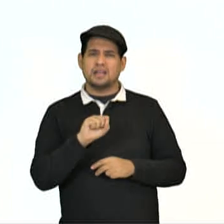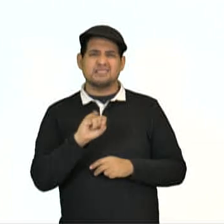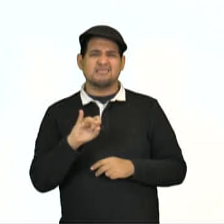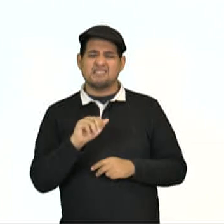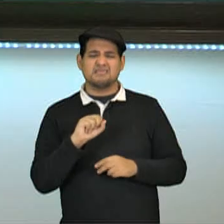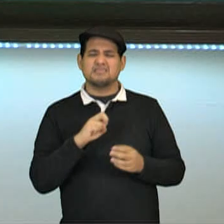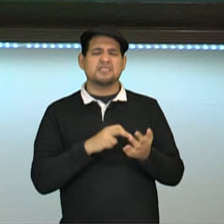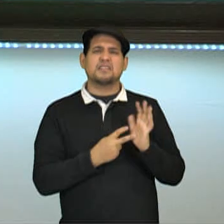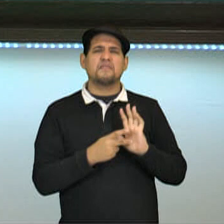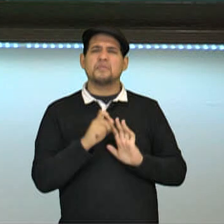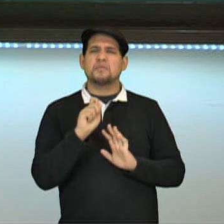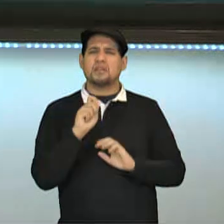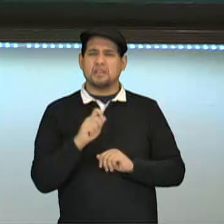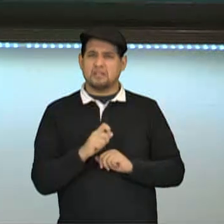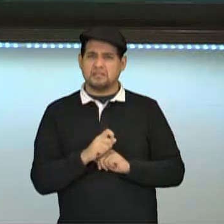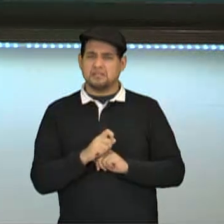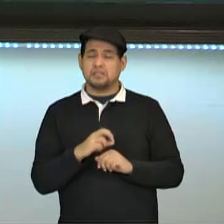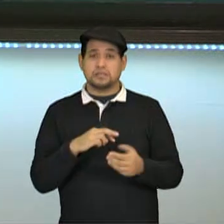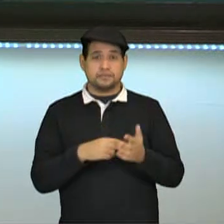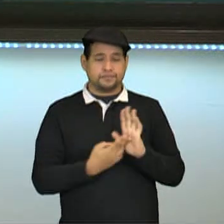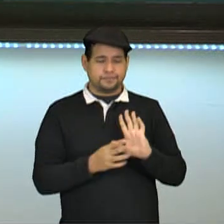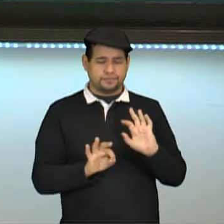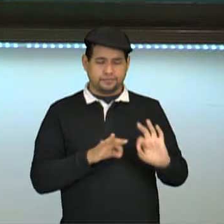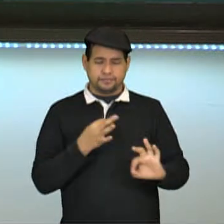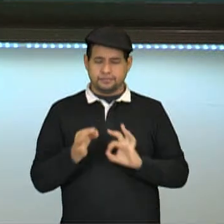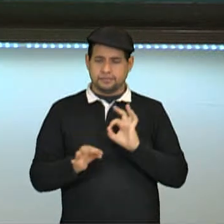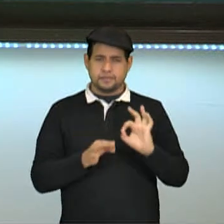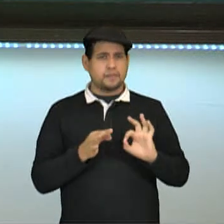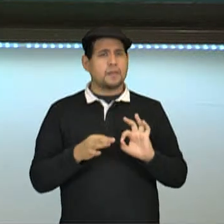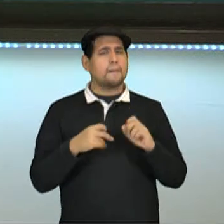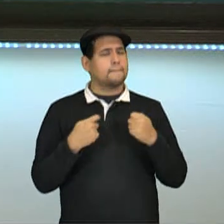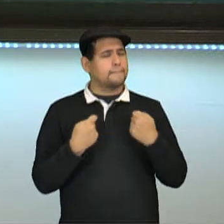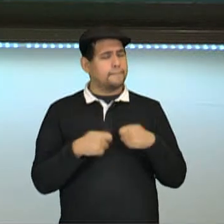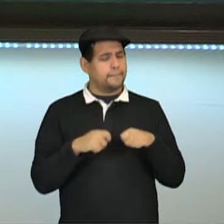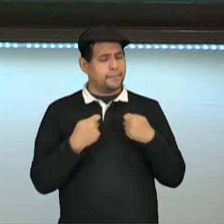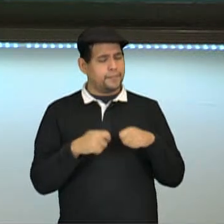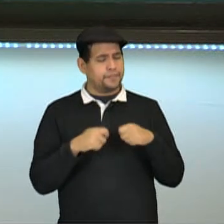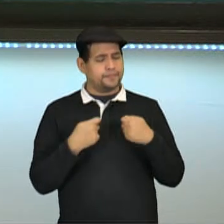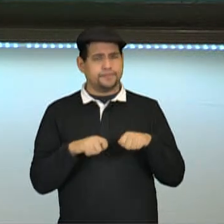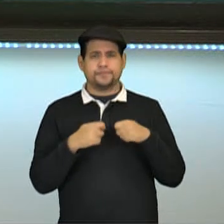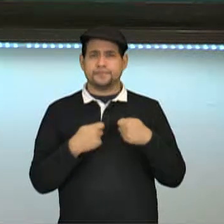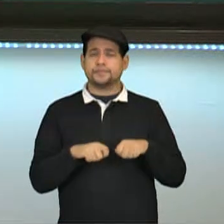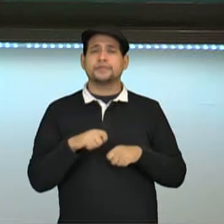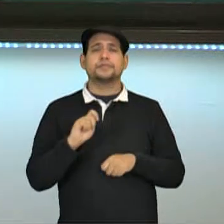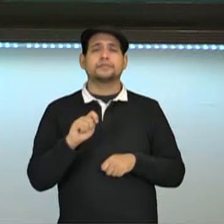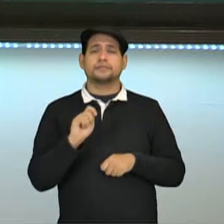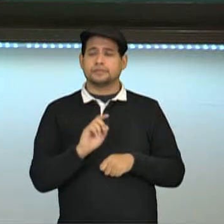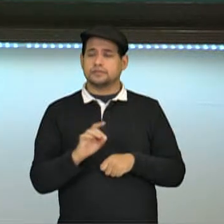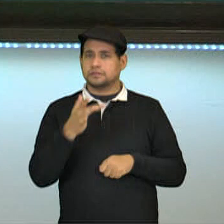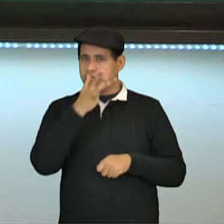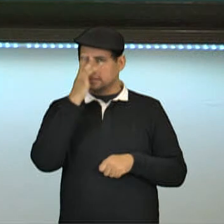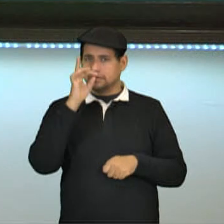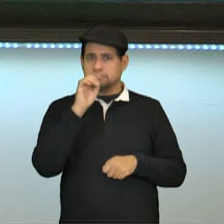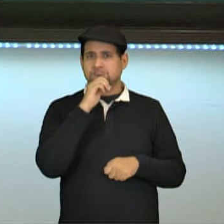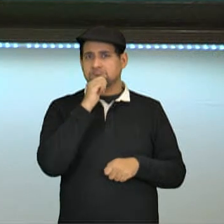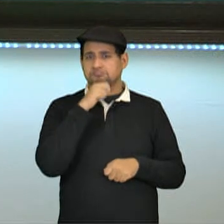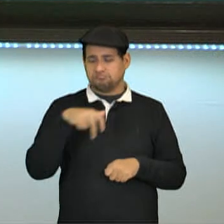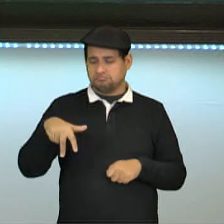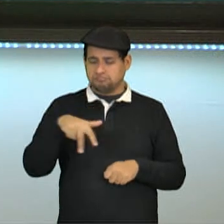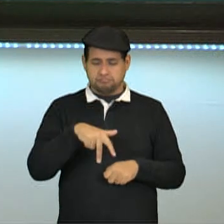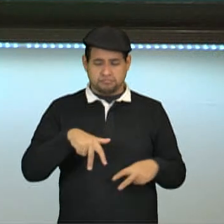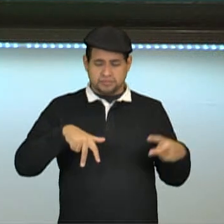quer dizer isso? Quer dizer que esses organismos, eles precisam de um hospedeiro, de um outro corpo